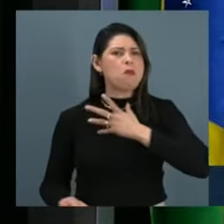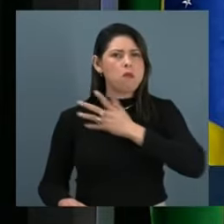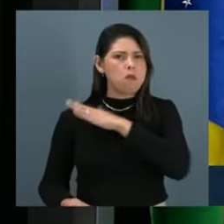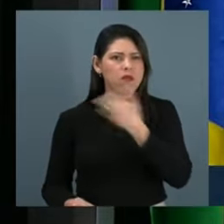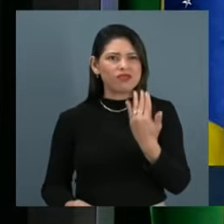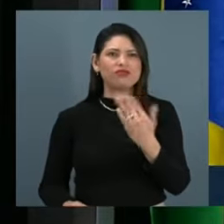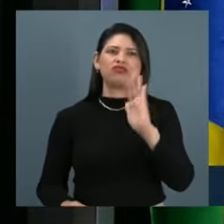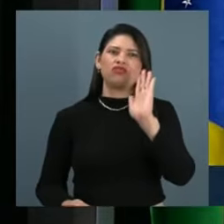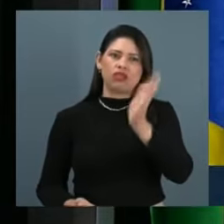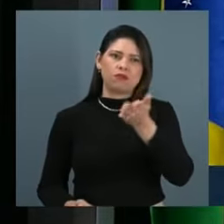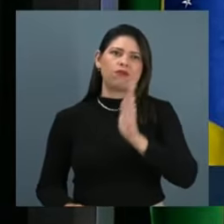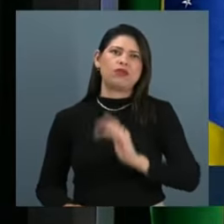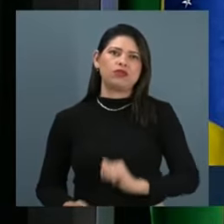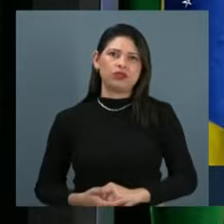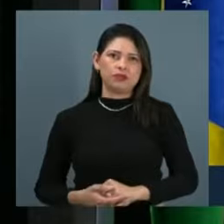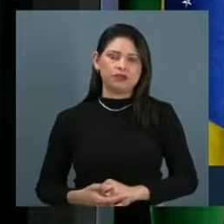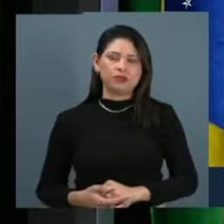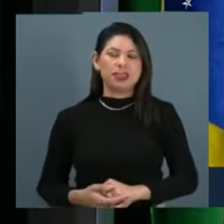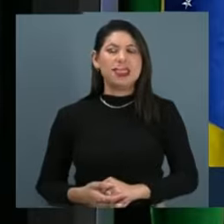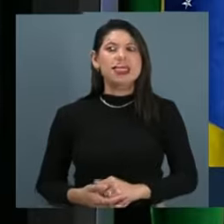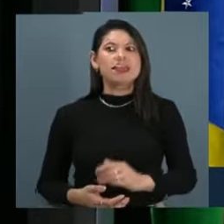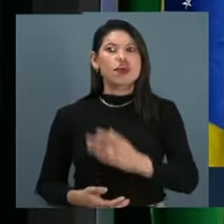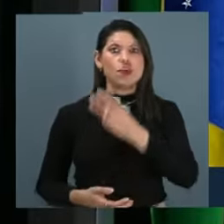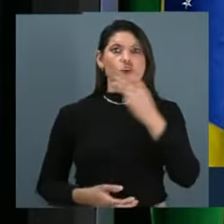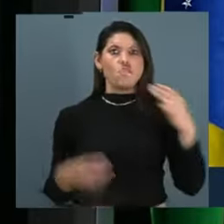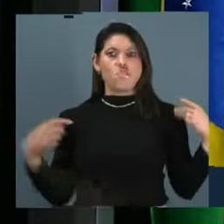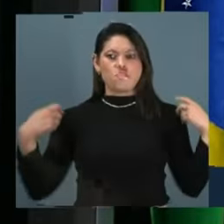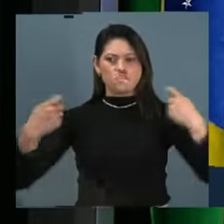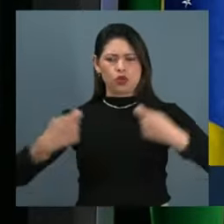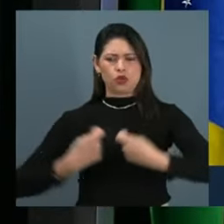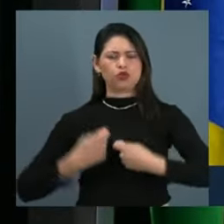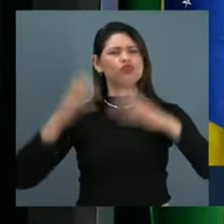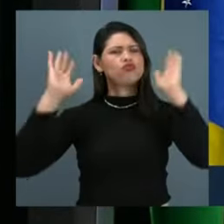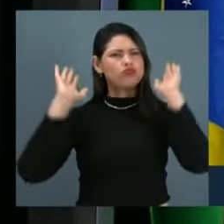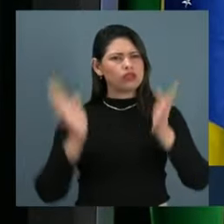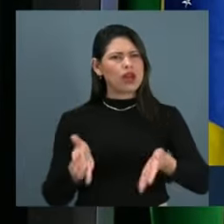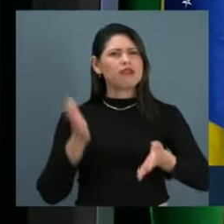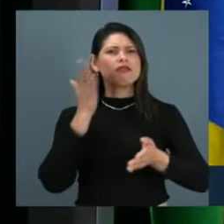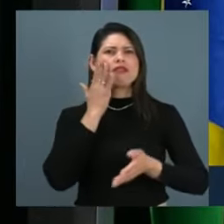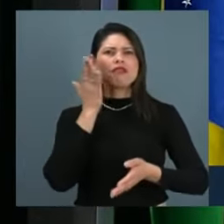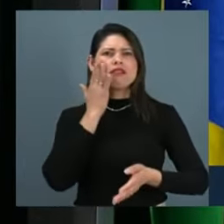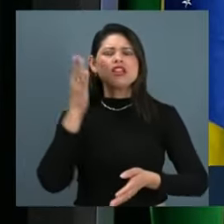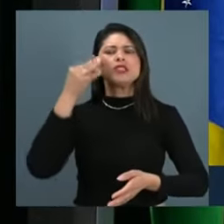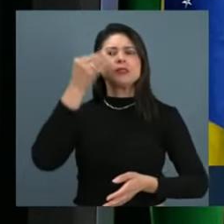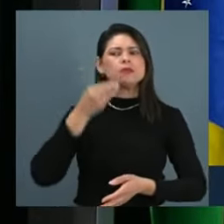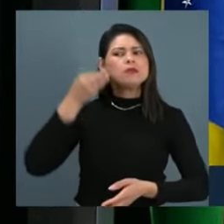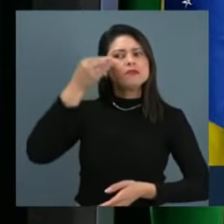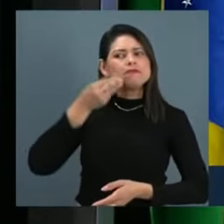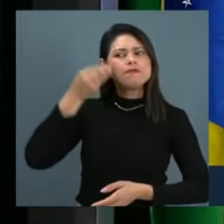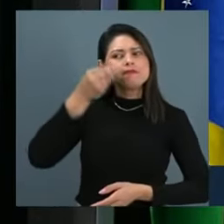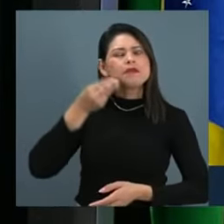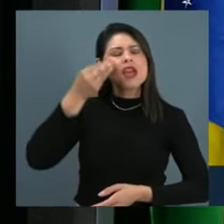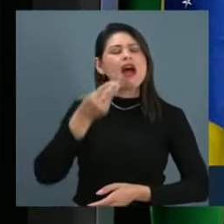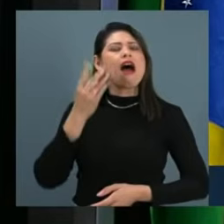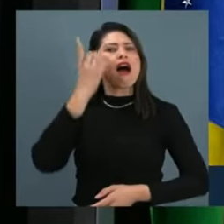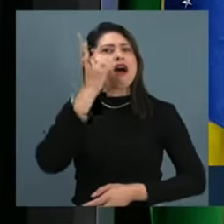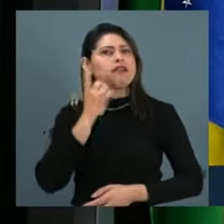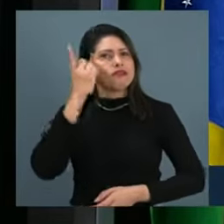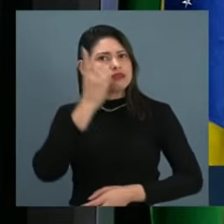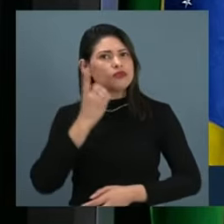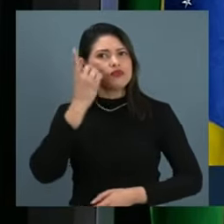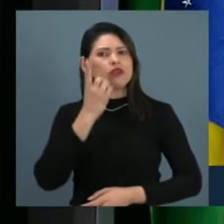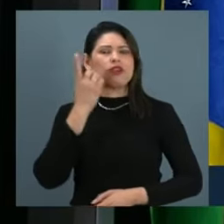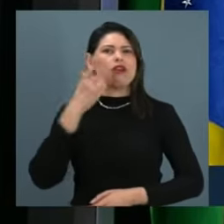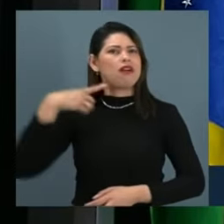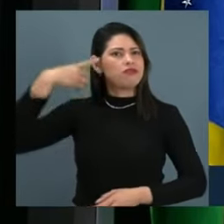Cabe destacar que o ministro já havia atuado como advogado em causas ligadas ao tema, o